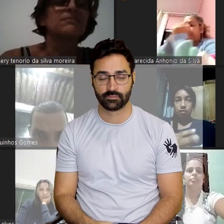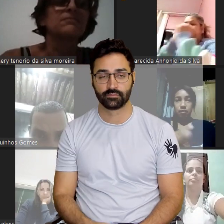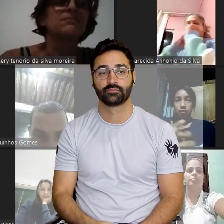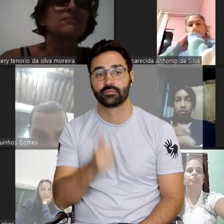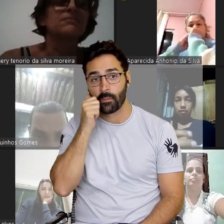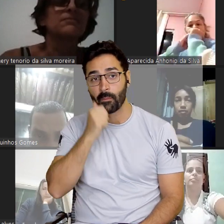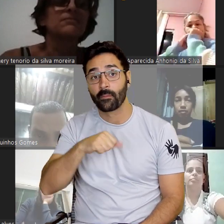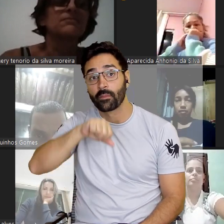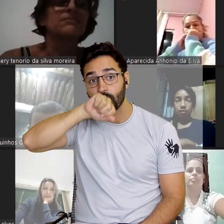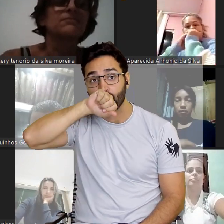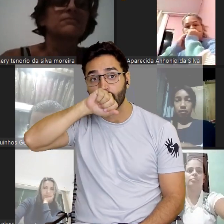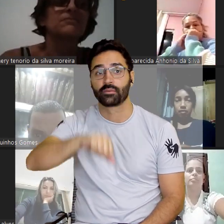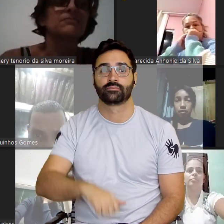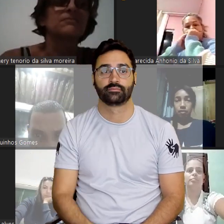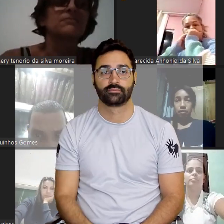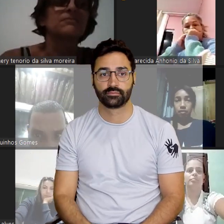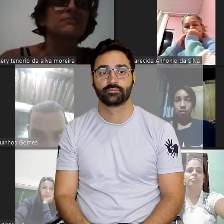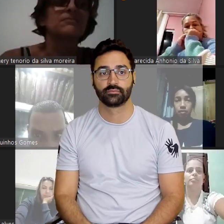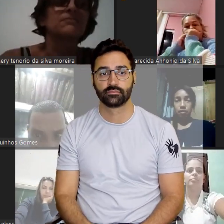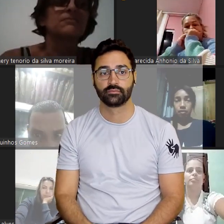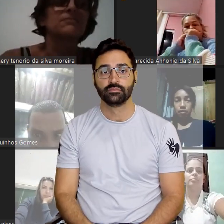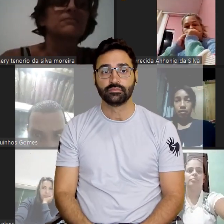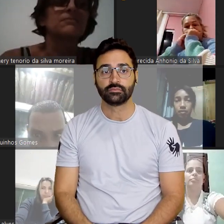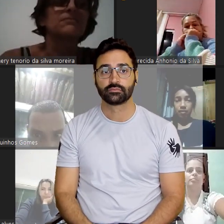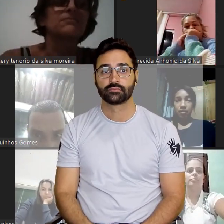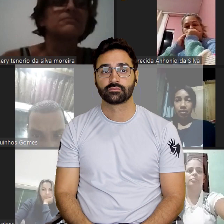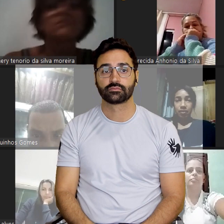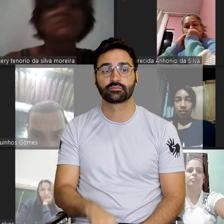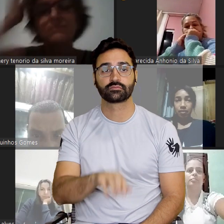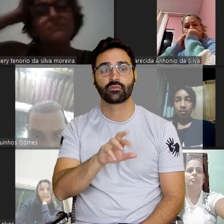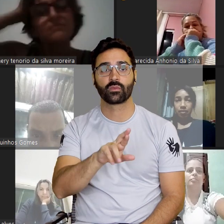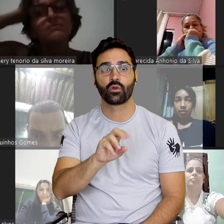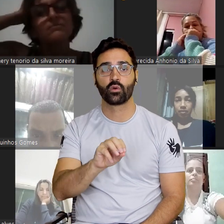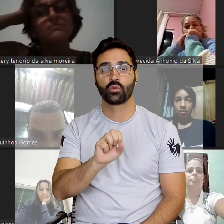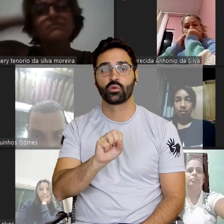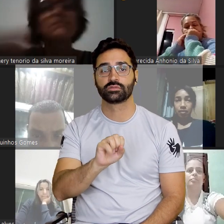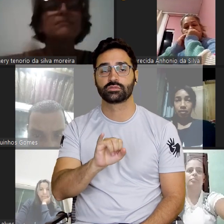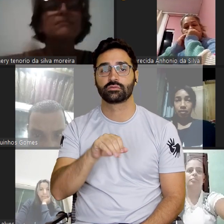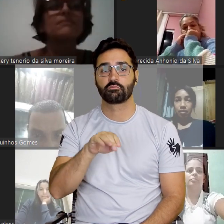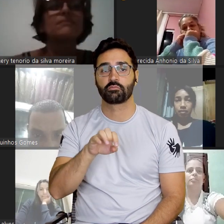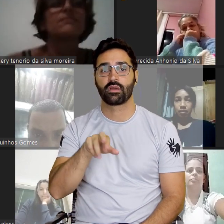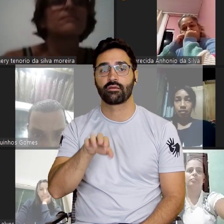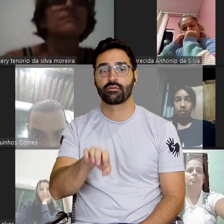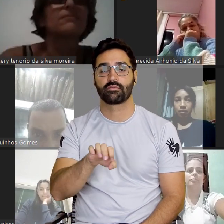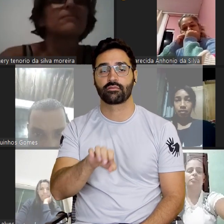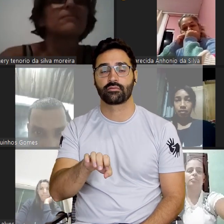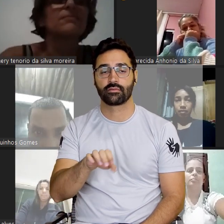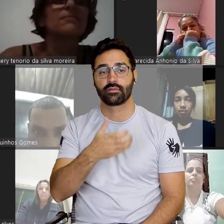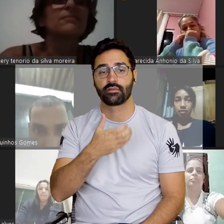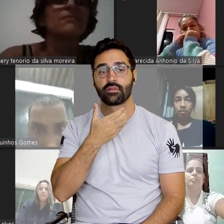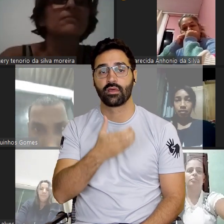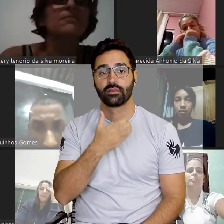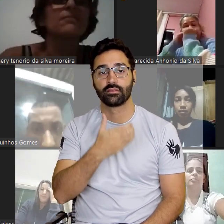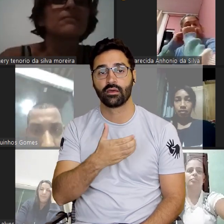Ótimo, mamãe. Muito bom. Agora a Rosemary vai me responder. Você passa o Natal na casa de